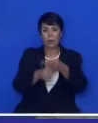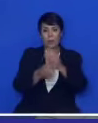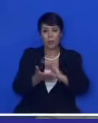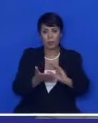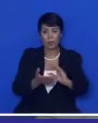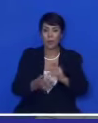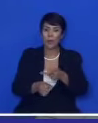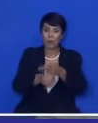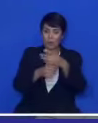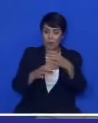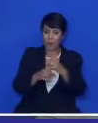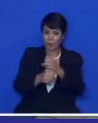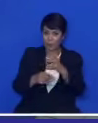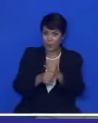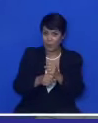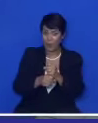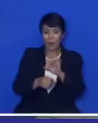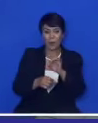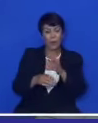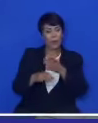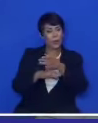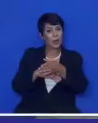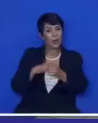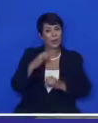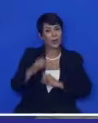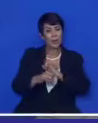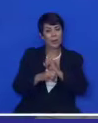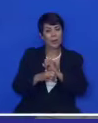vencedoras ou se o prêmio está acumulado, acessando a